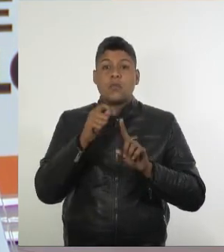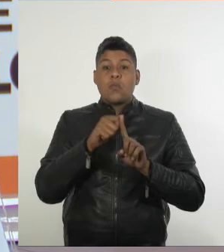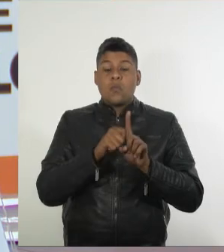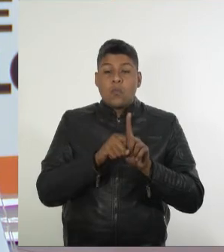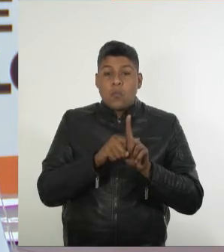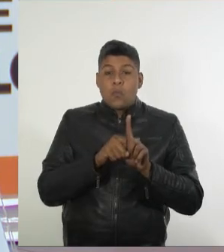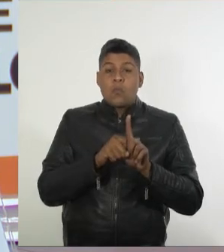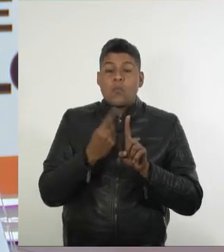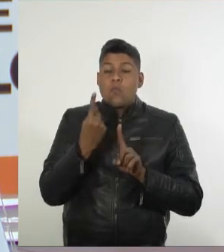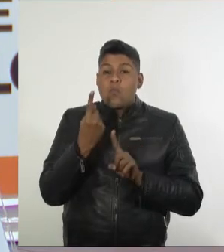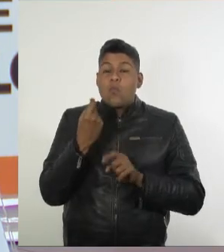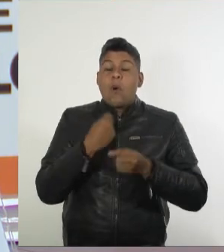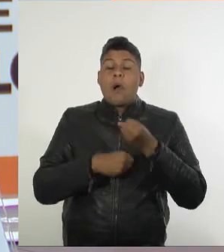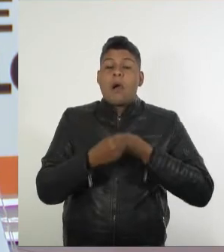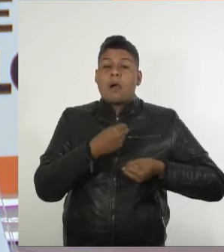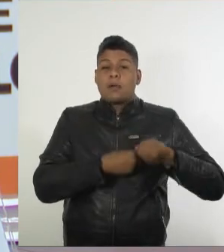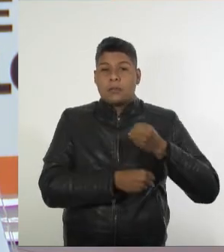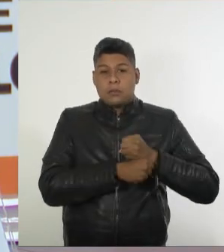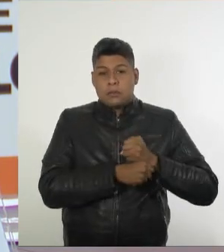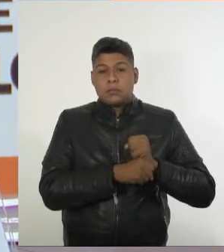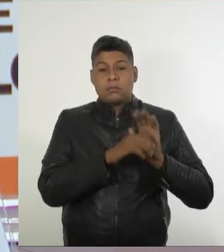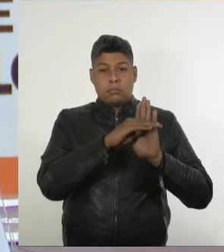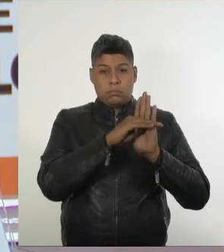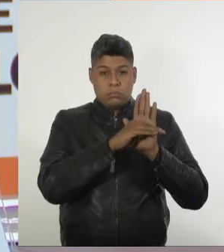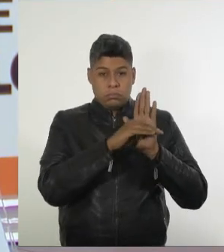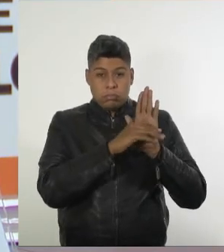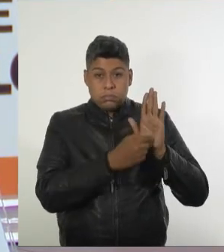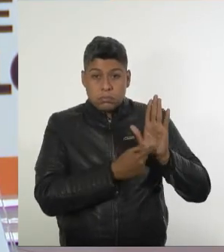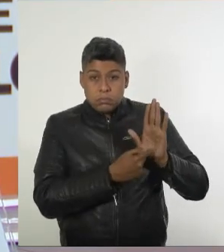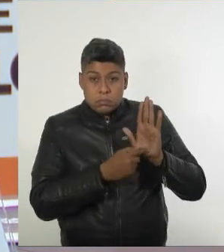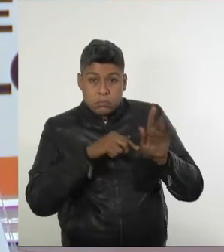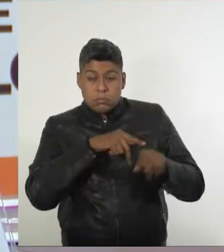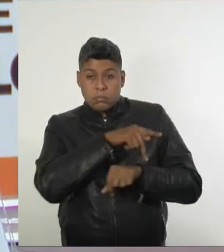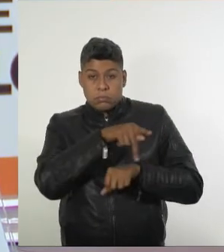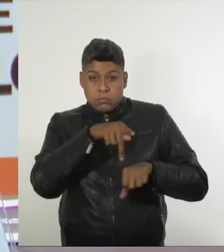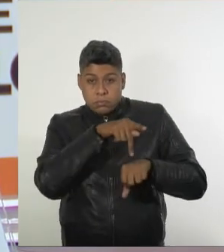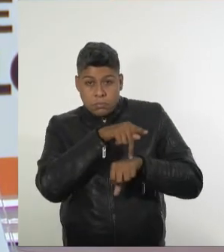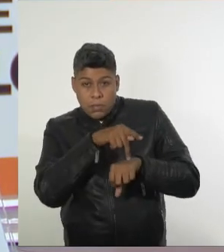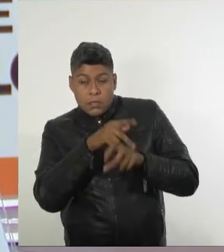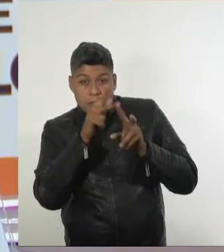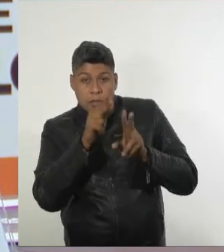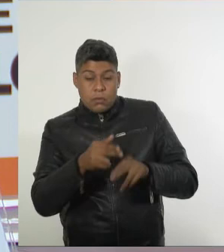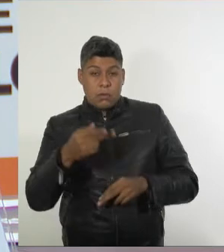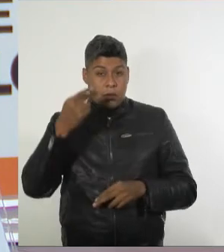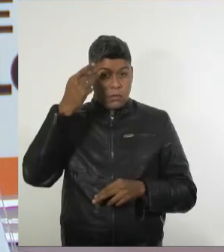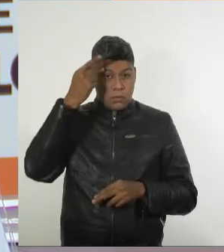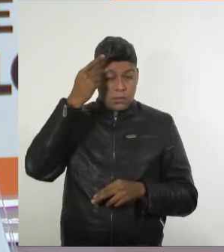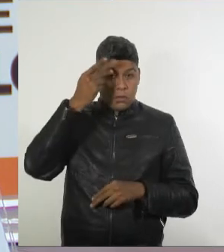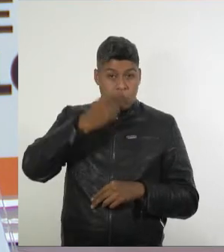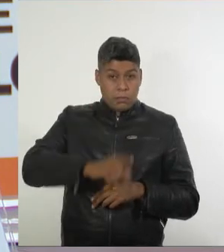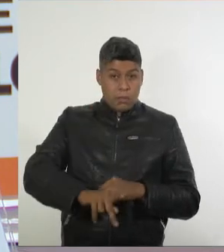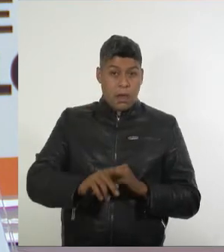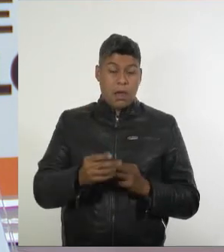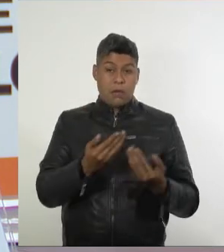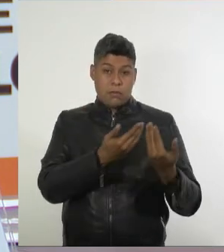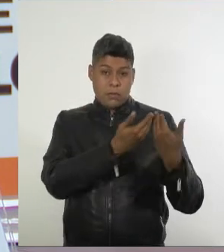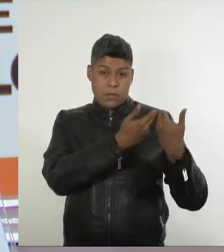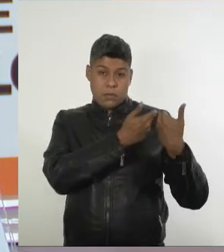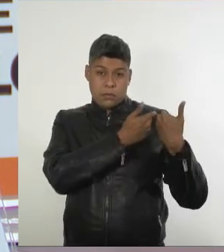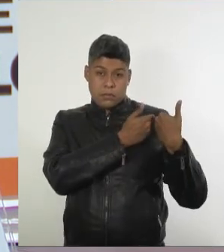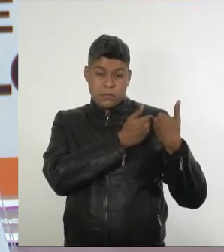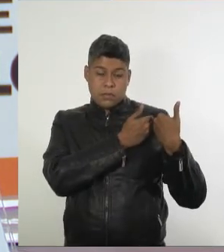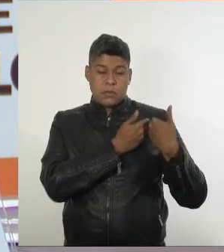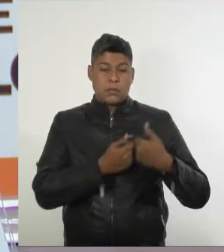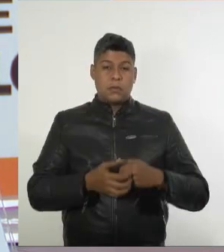isso, esse cronograma, de mostrar para o país e para o mundo que a cidade de São Paulo, de maneira responsável,